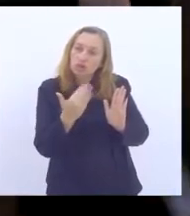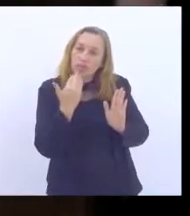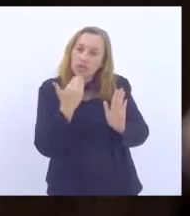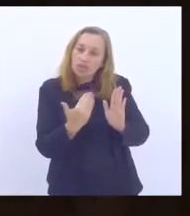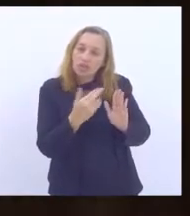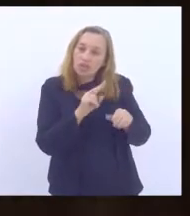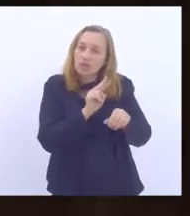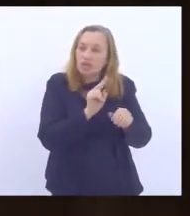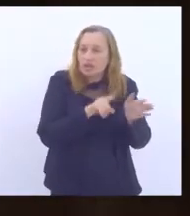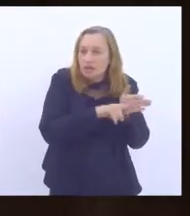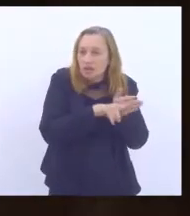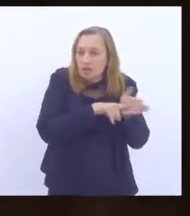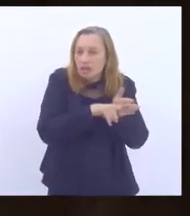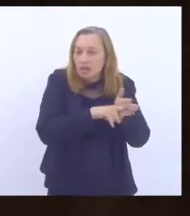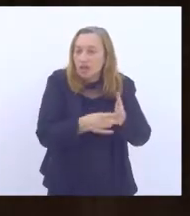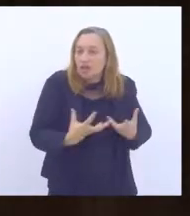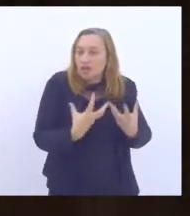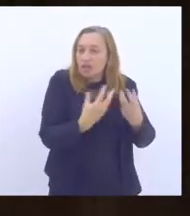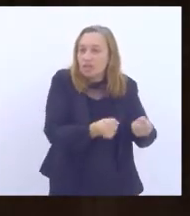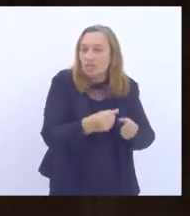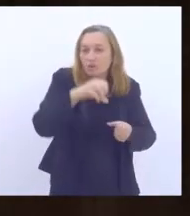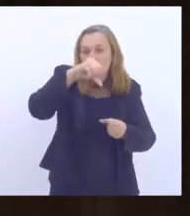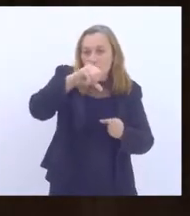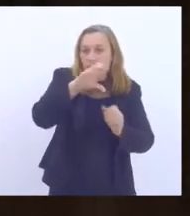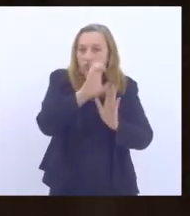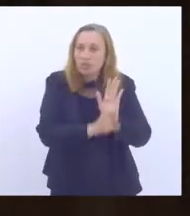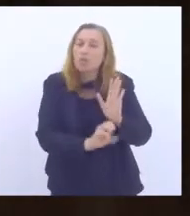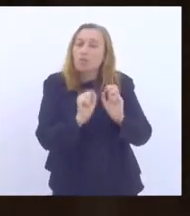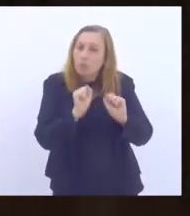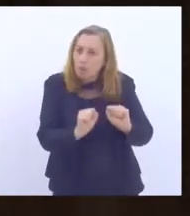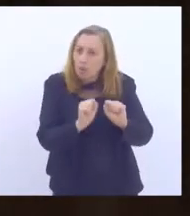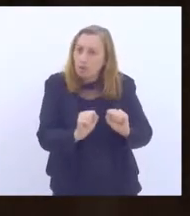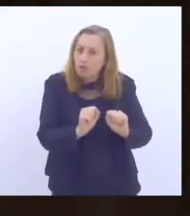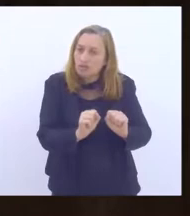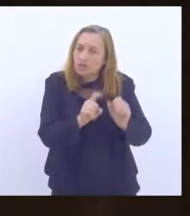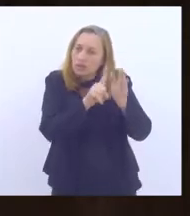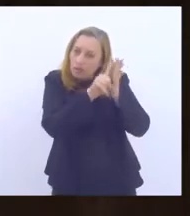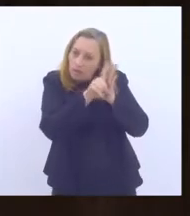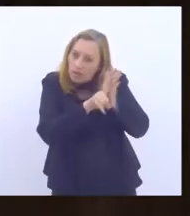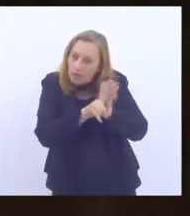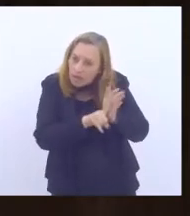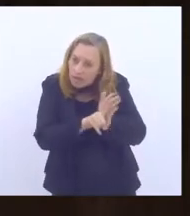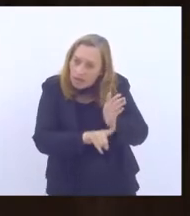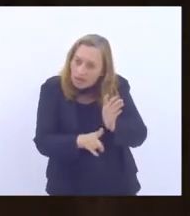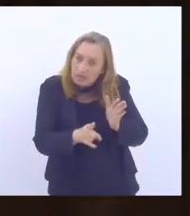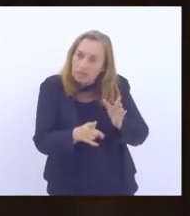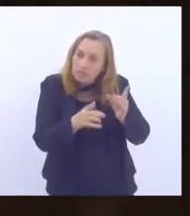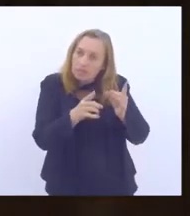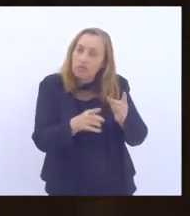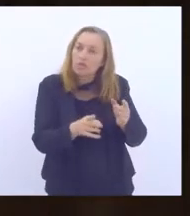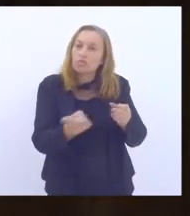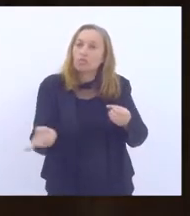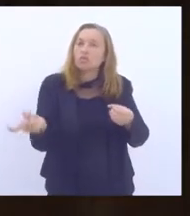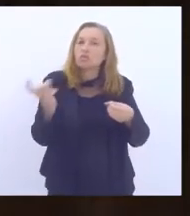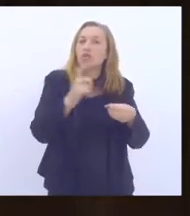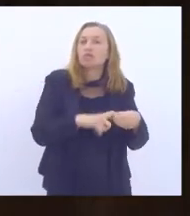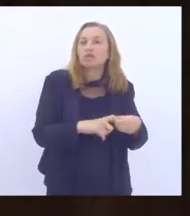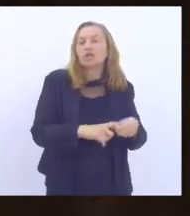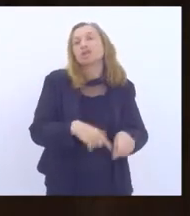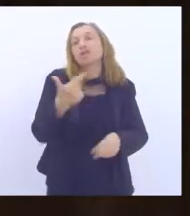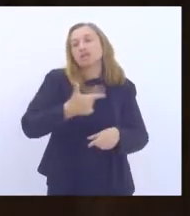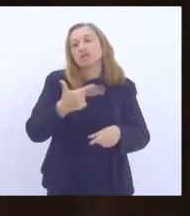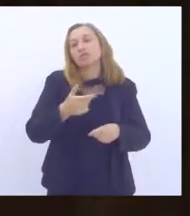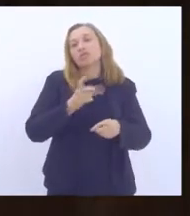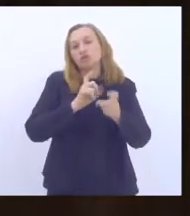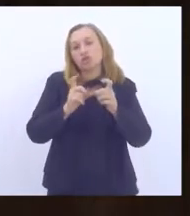mandei verificar bbb19 emendas a gente pode fazer uma análise mais fina quando ele voltar em